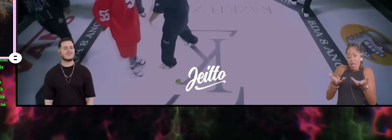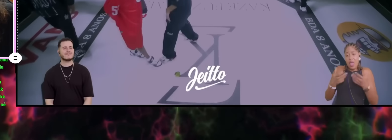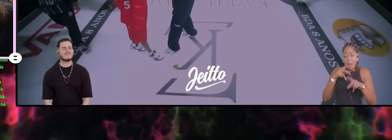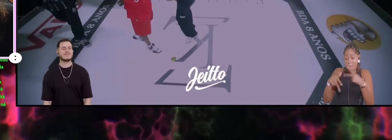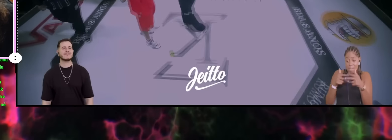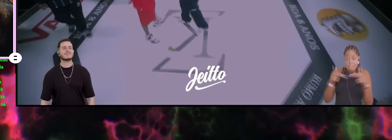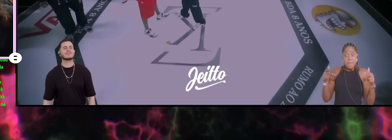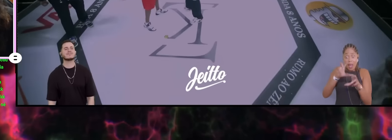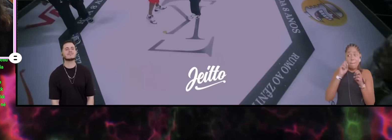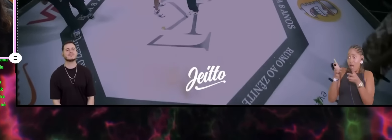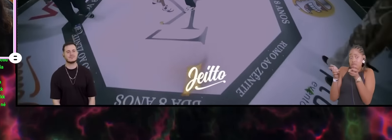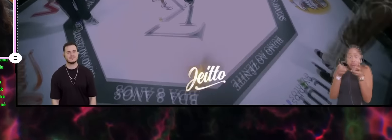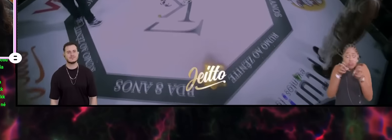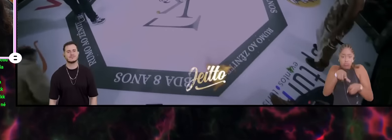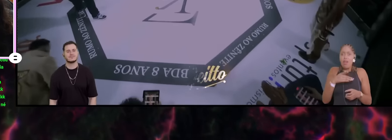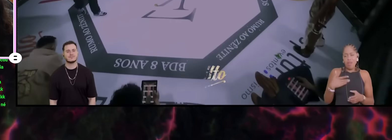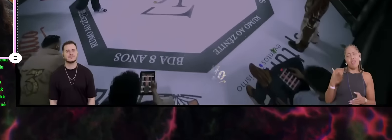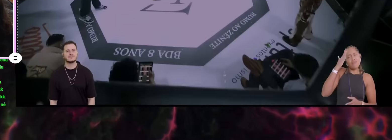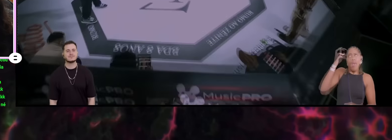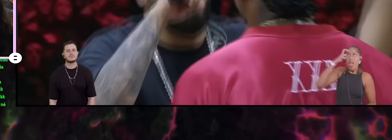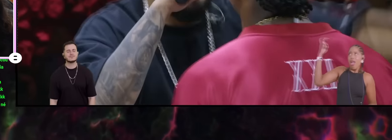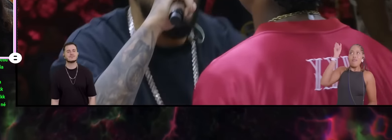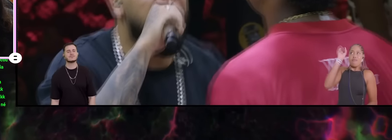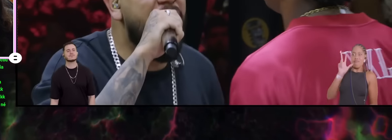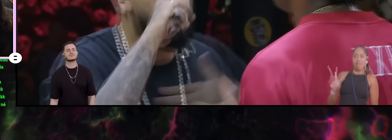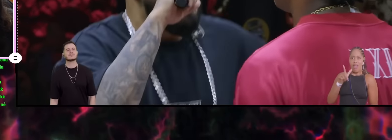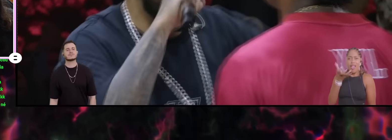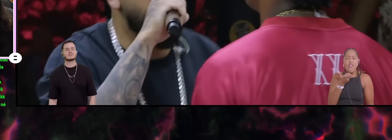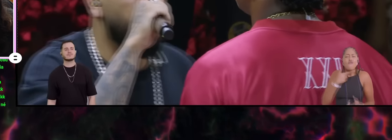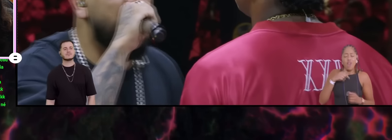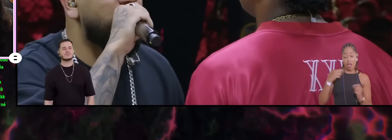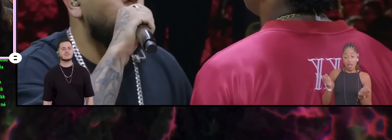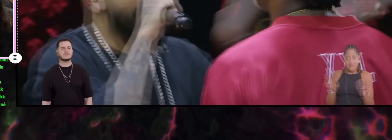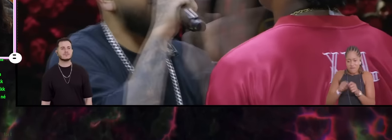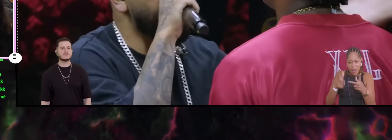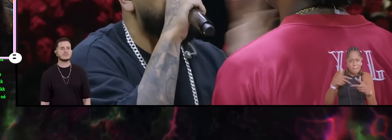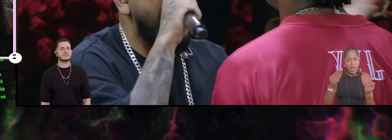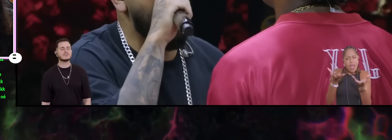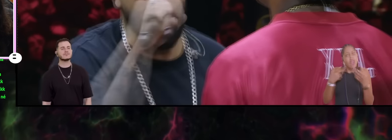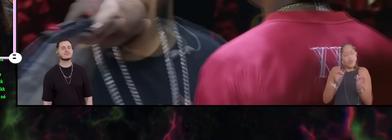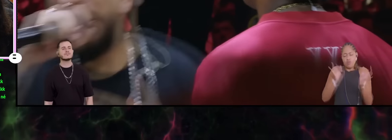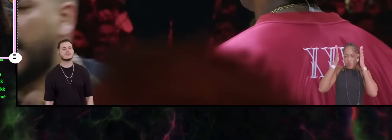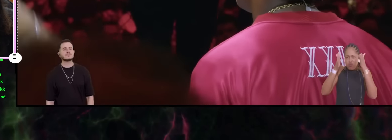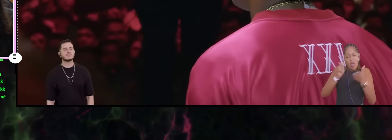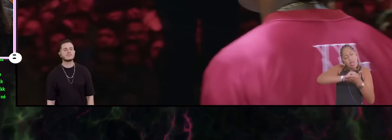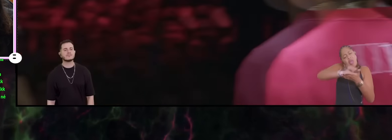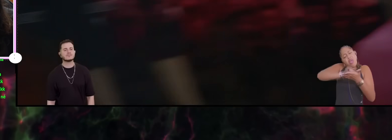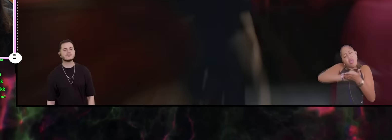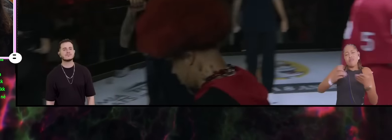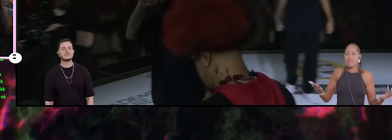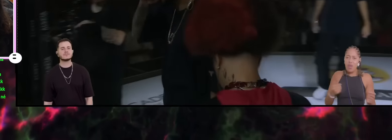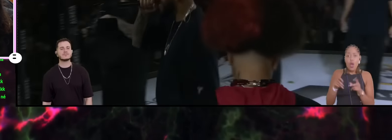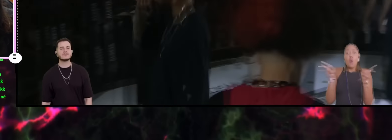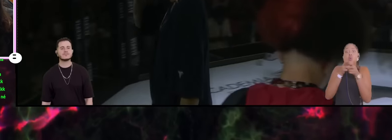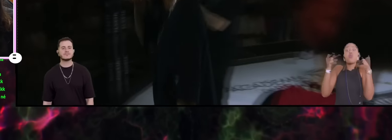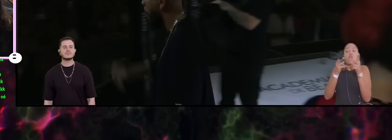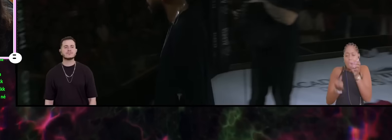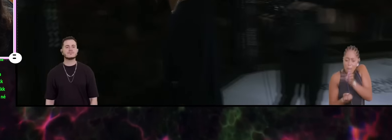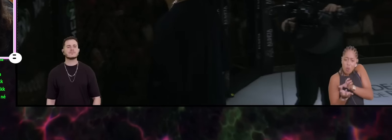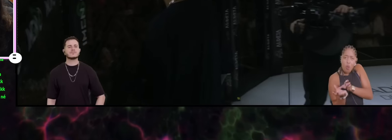prêmio. Pega a visão que nessa parada eu sou um gênio. Tu quer um desejo? Eu me concentro. Então esfrega a lâmpada que Vito vai sair de